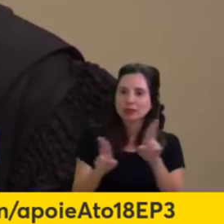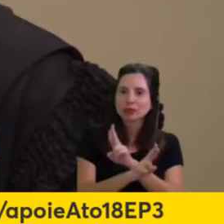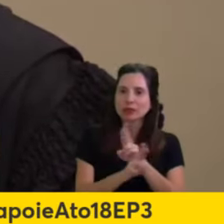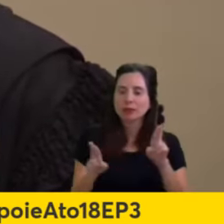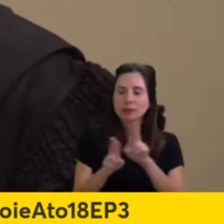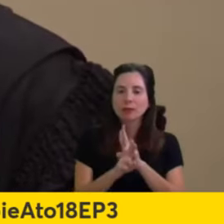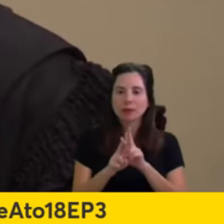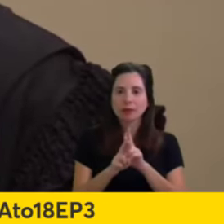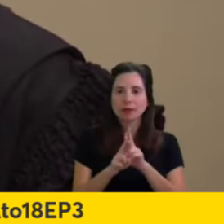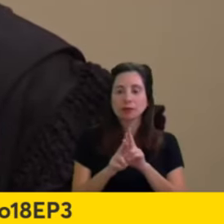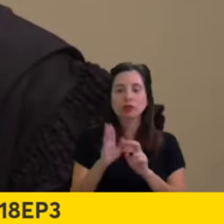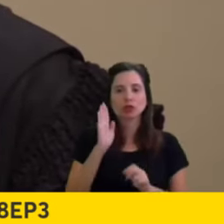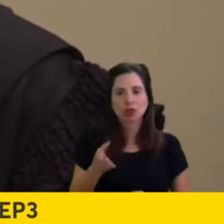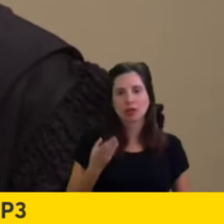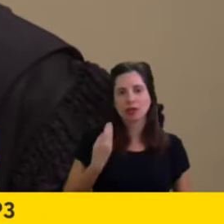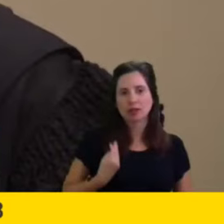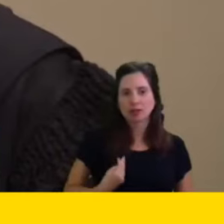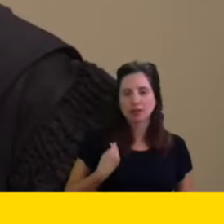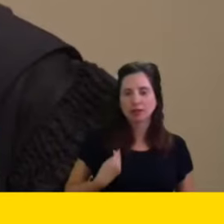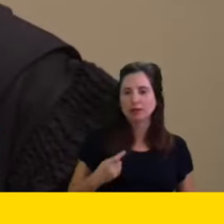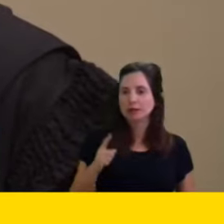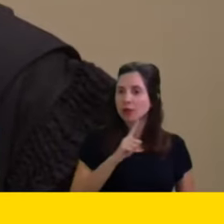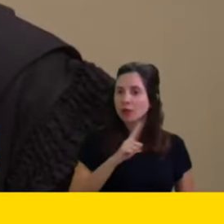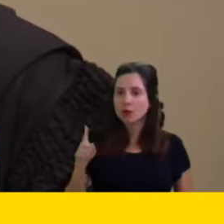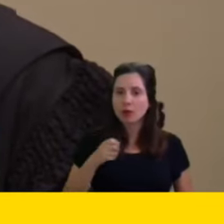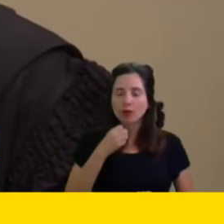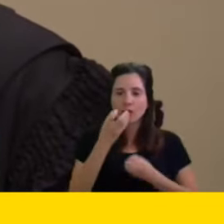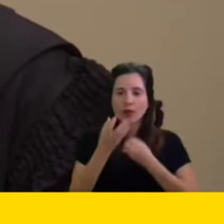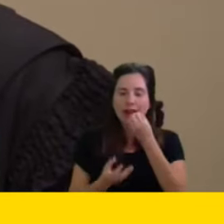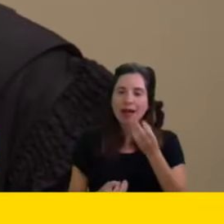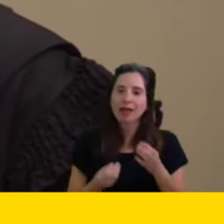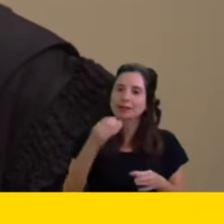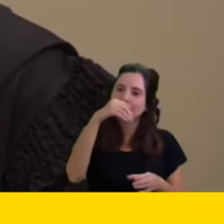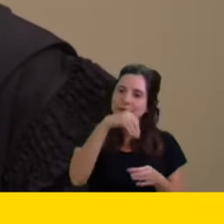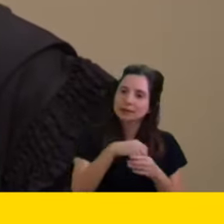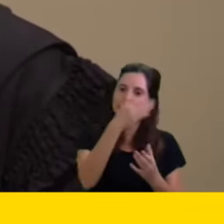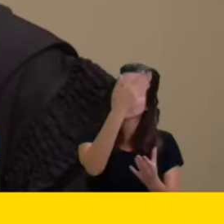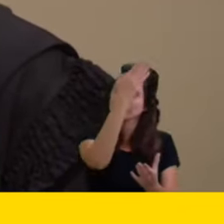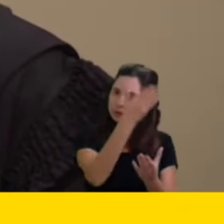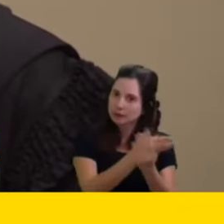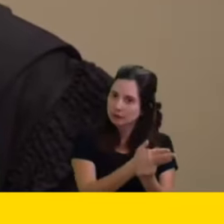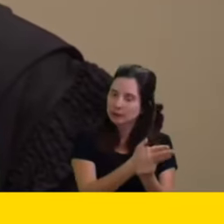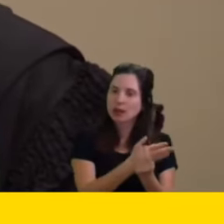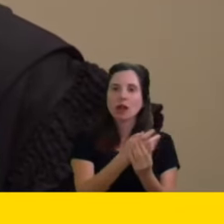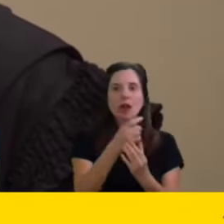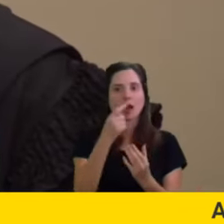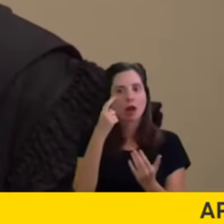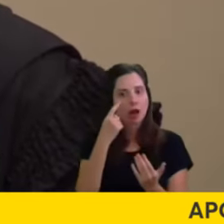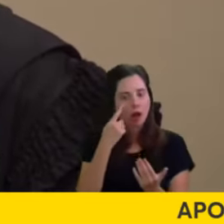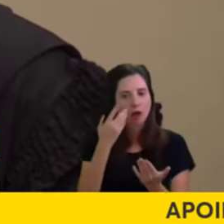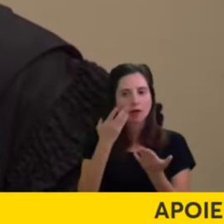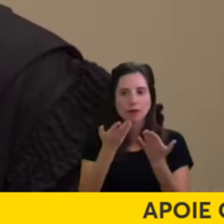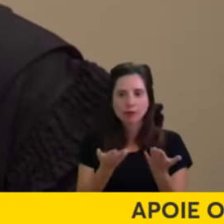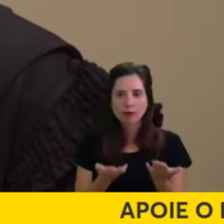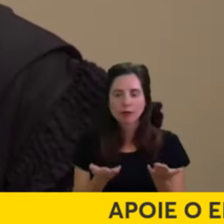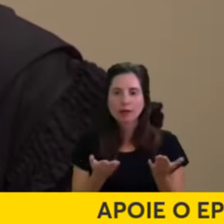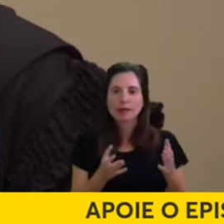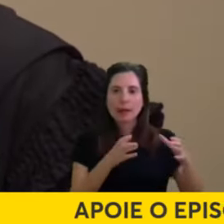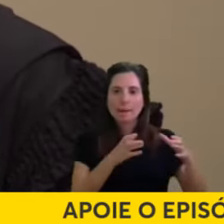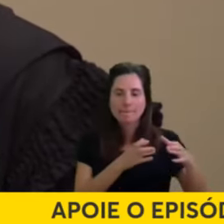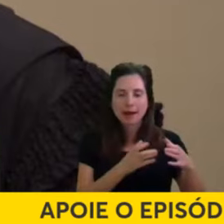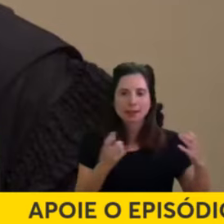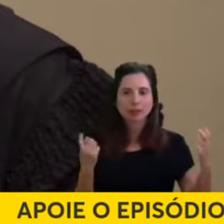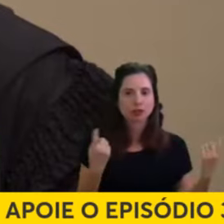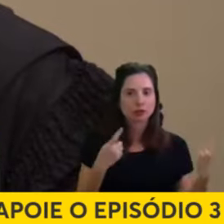pré-existentes que não foram alegadas em nenhum momento do processo considerar Tais fatos sem obtivo da parte adversa configuraria Clara